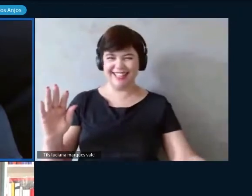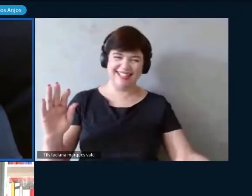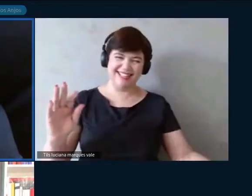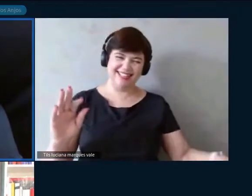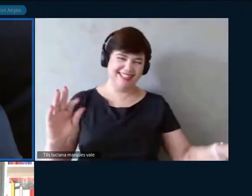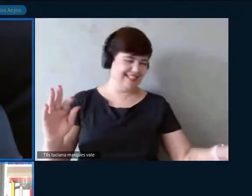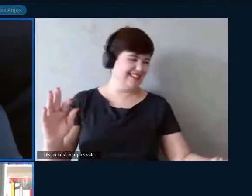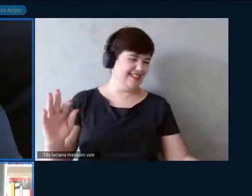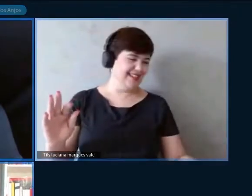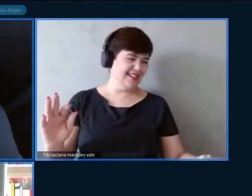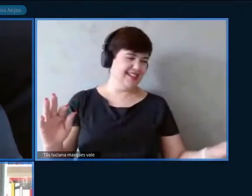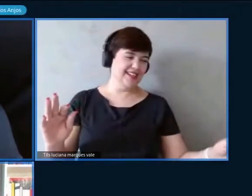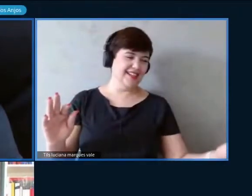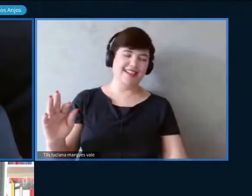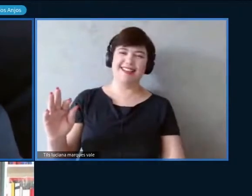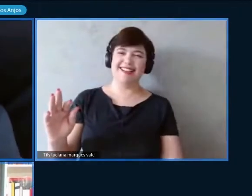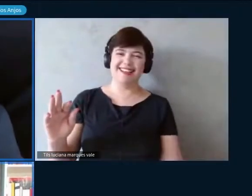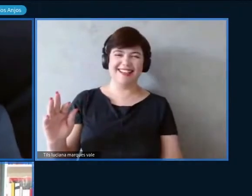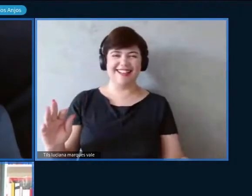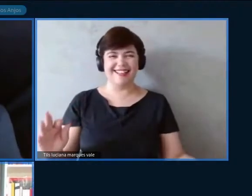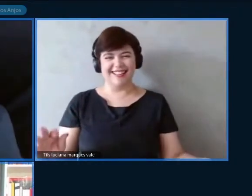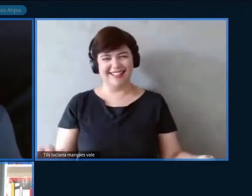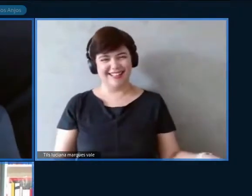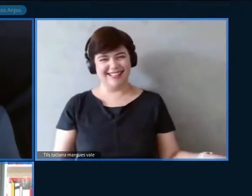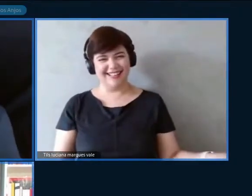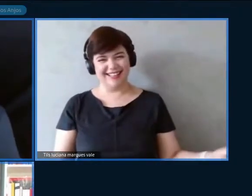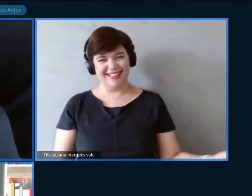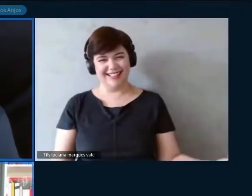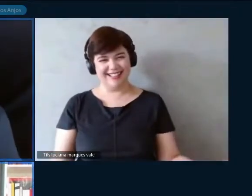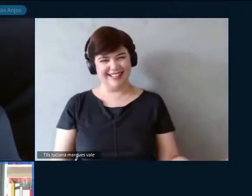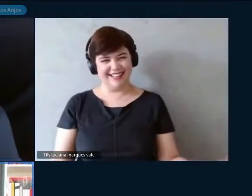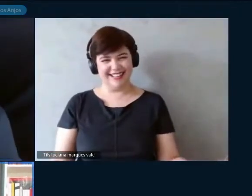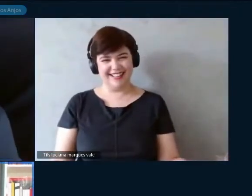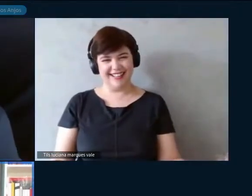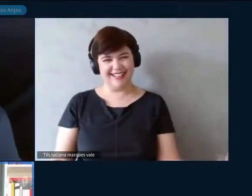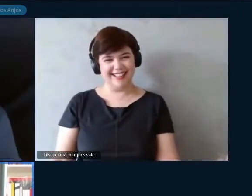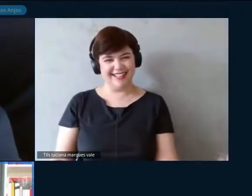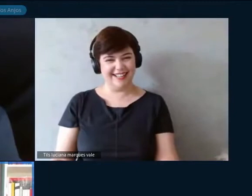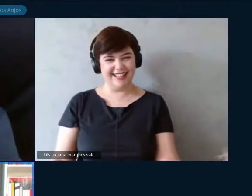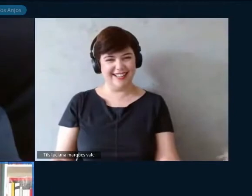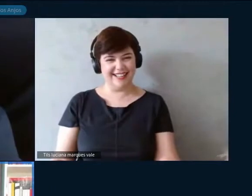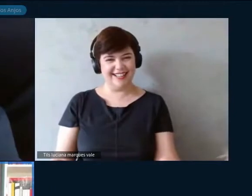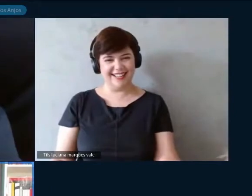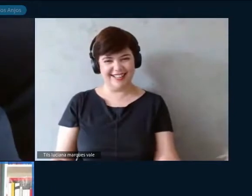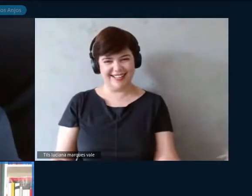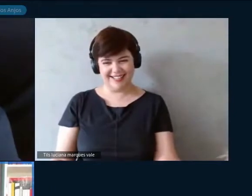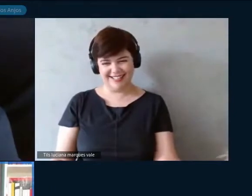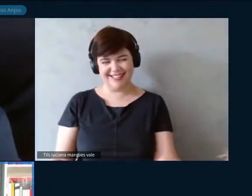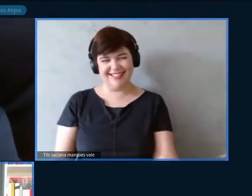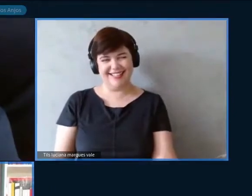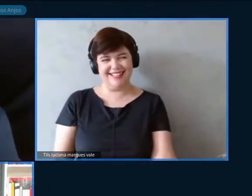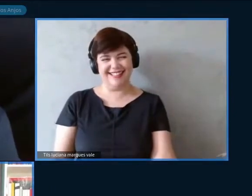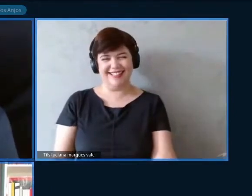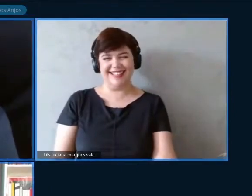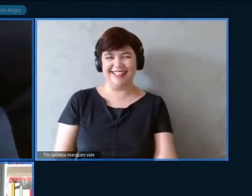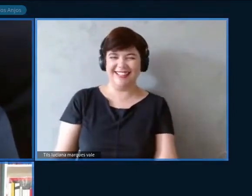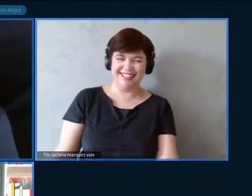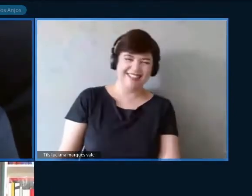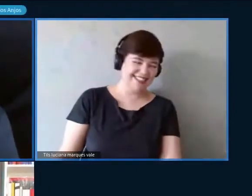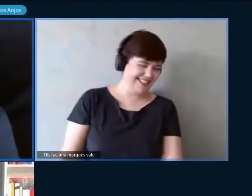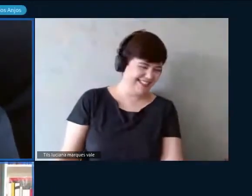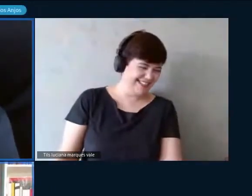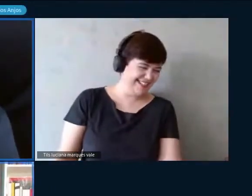minha vida. Vocês vão passar ele sim. É uma dor de cabeça que não tem volta se passar.